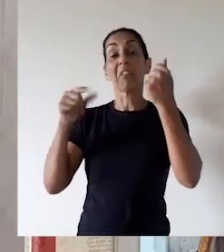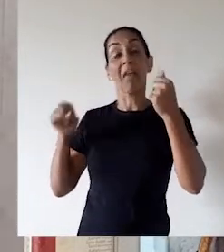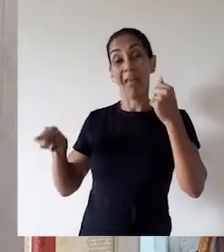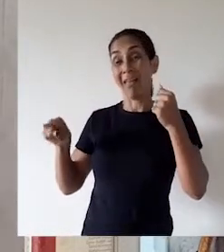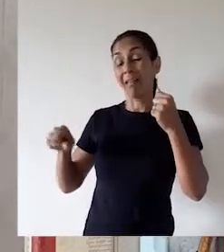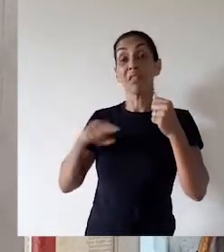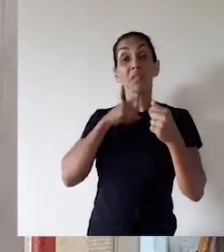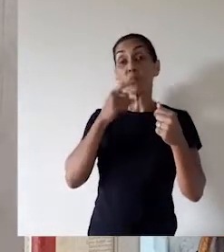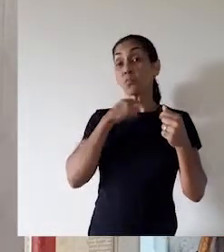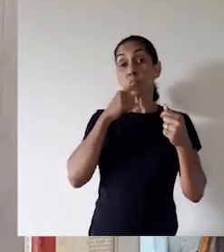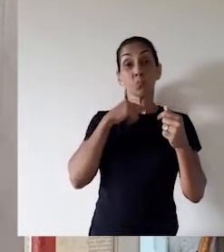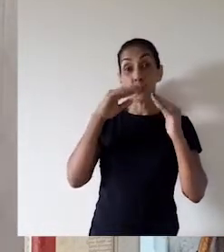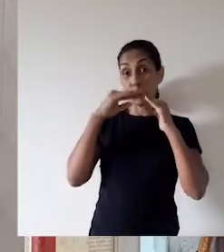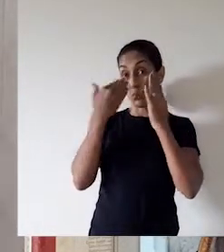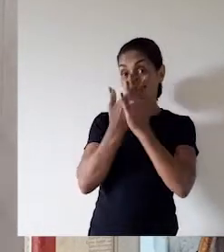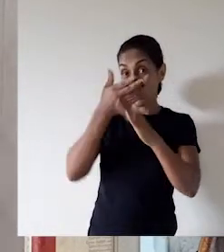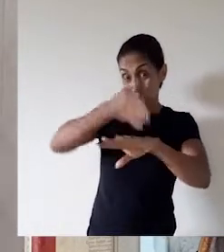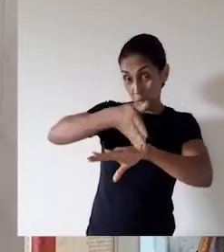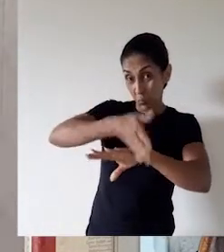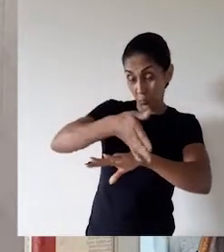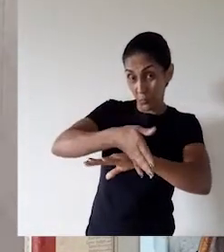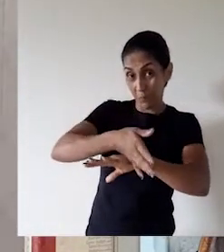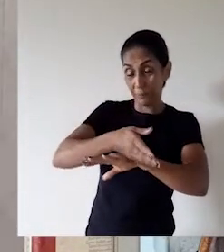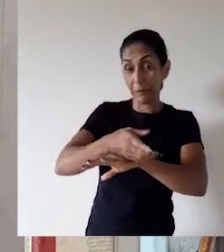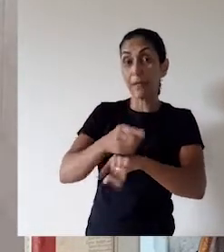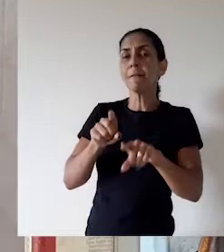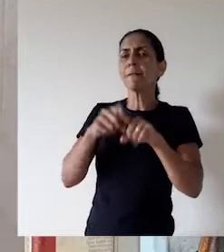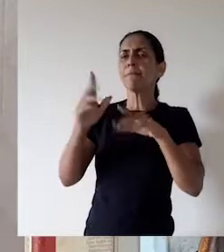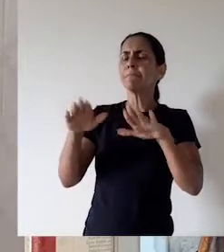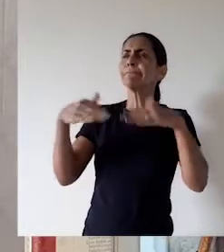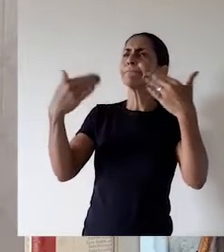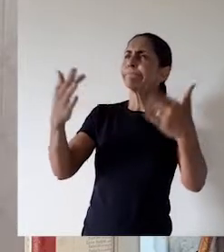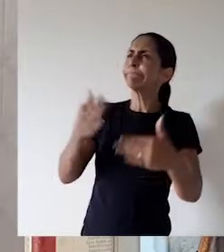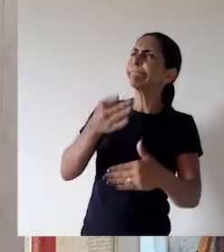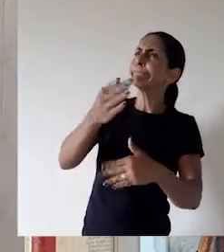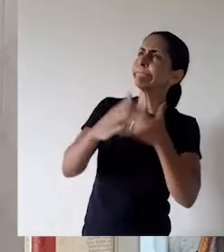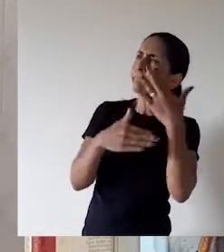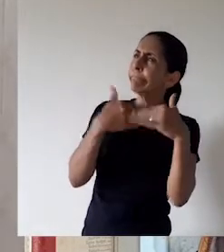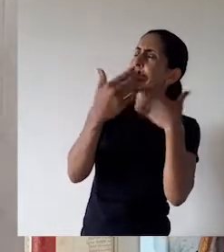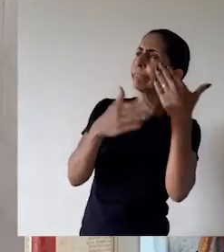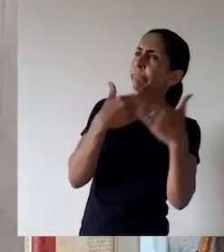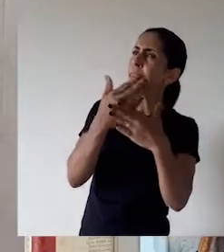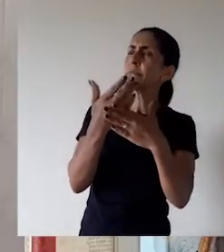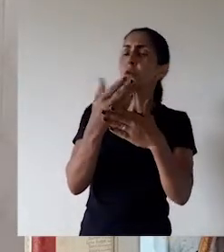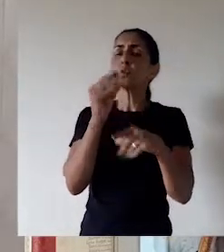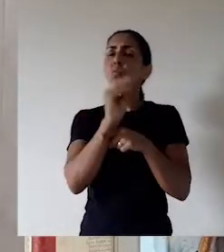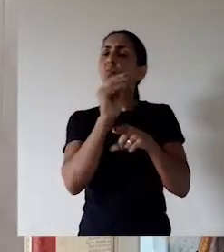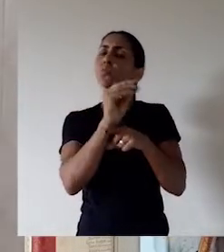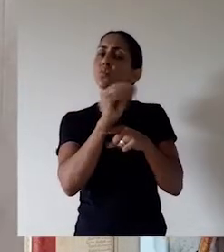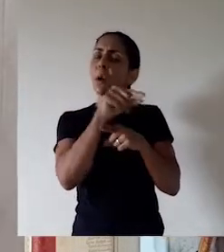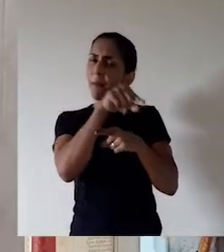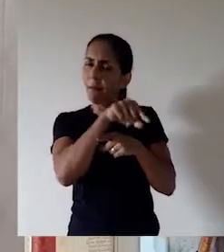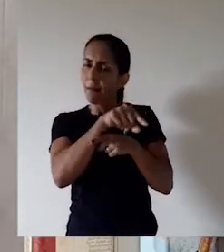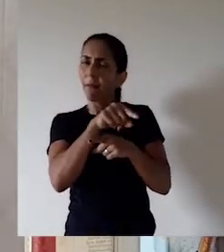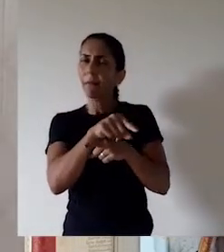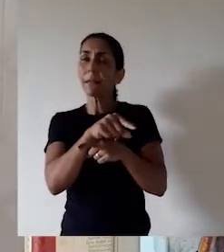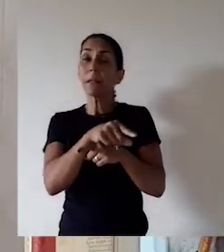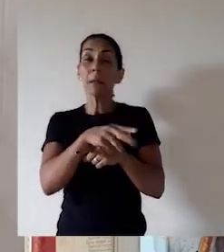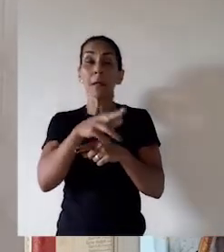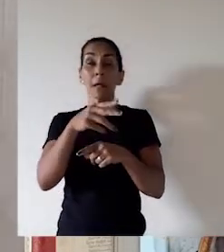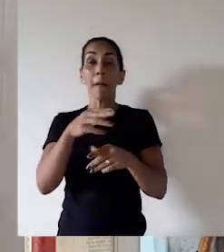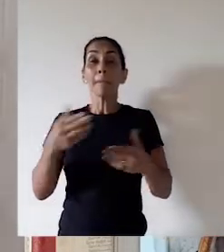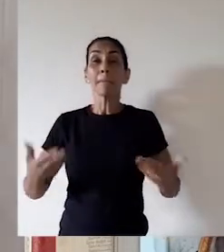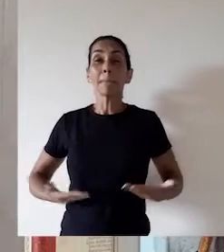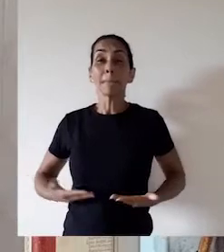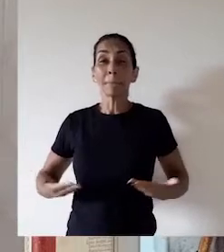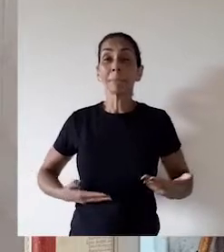morte da mãe, muito jovem, as meninas passaram a ser criadas por sua cuidadora, que amava literatura e enchia a cabeça das meninas de